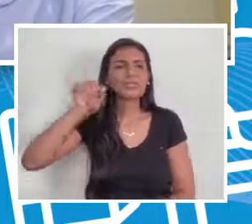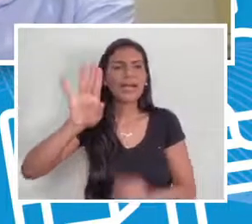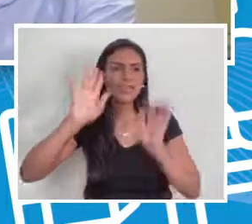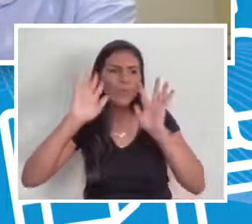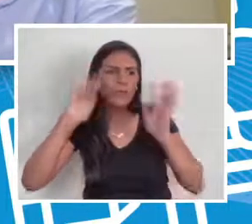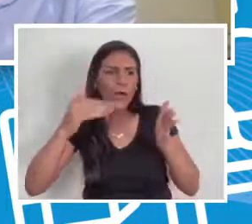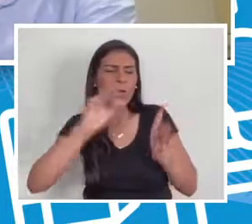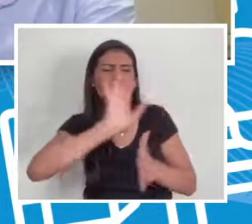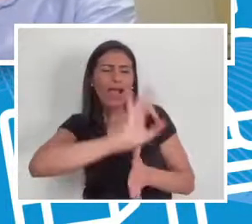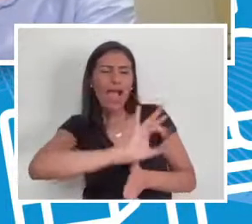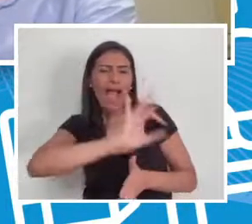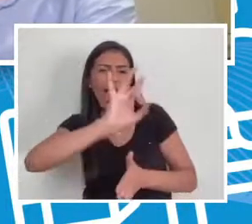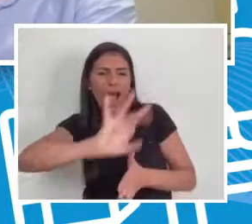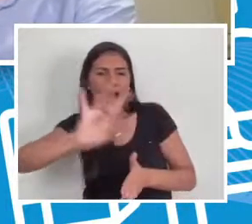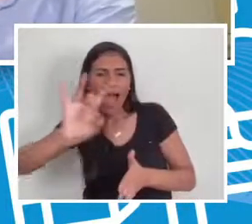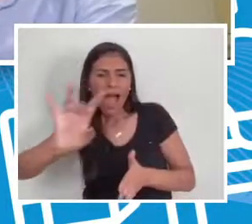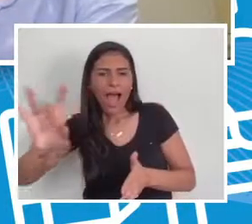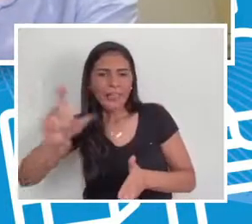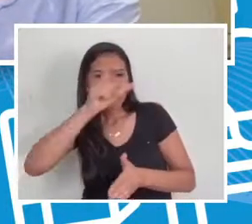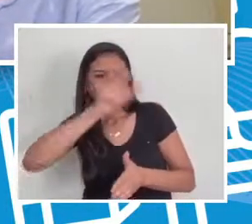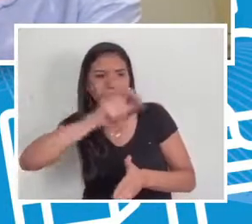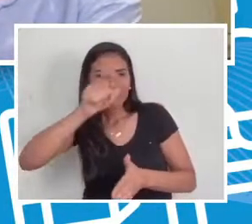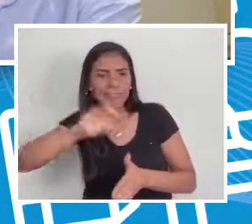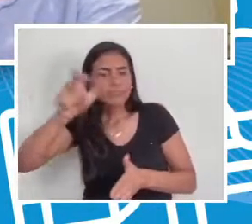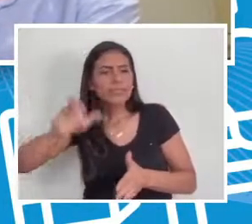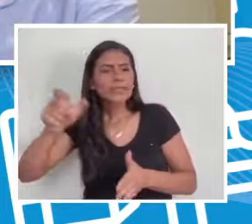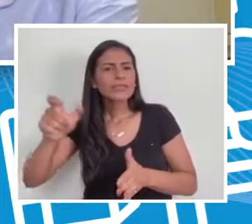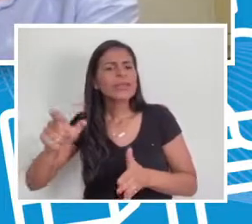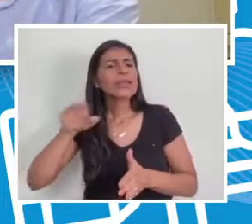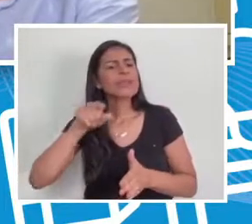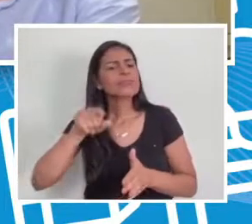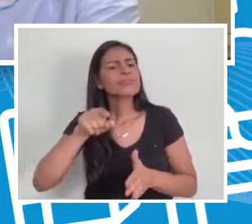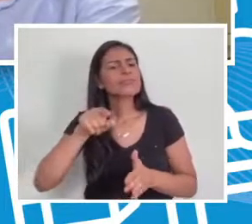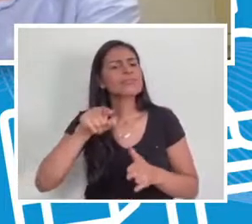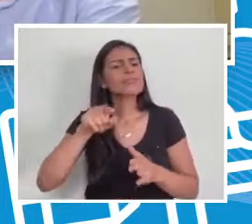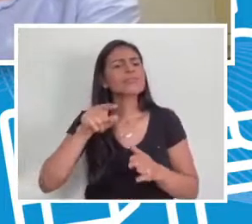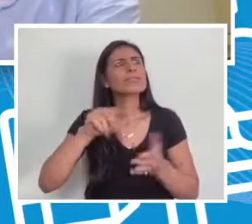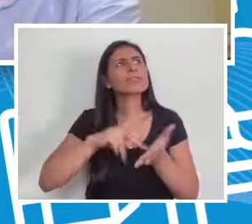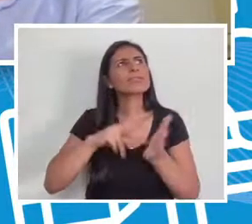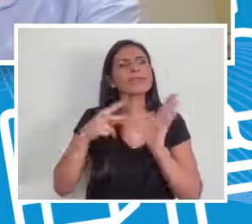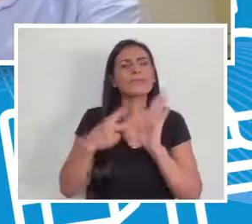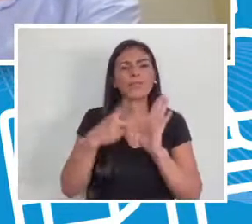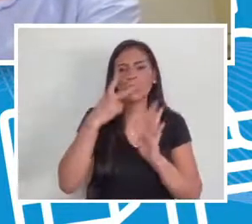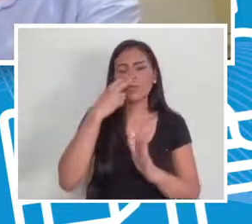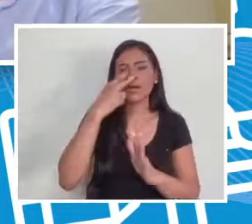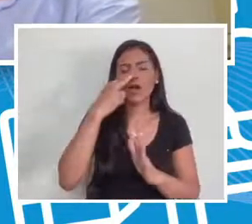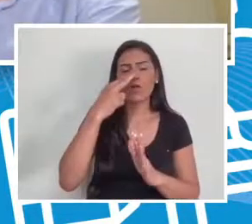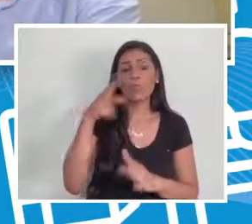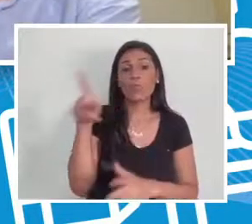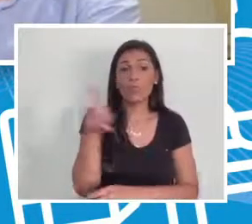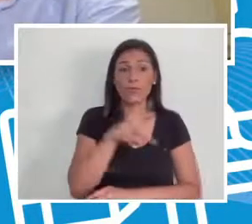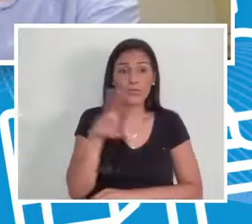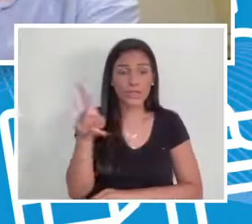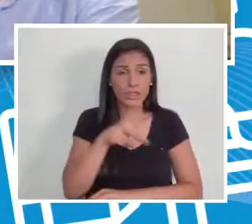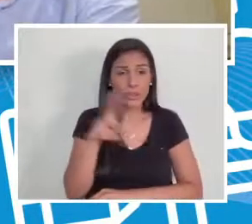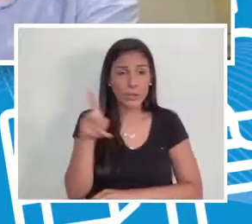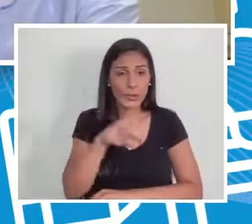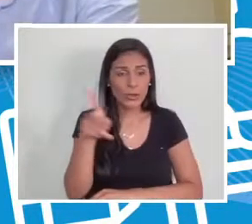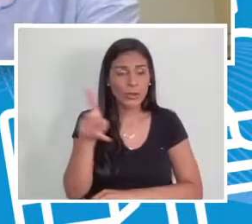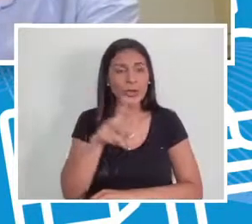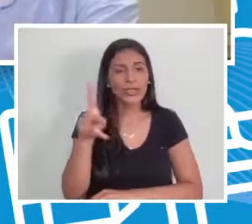fazendo uma convocação de que esta avaliação do professor, certo, que está